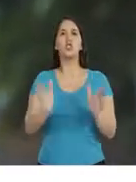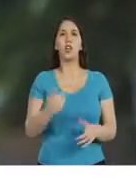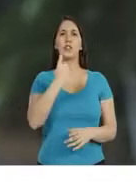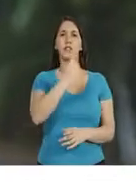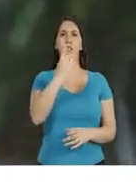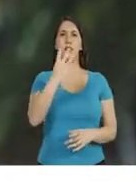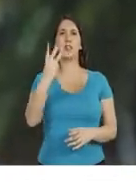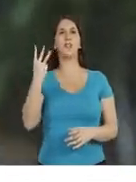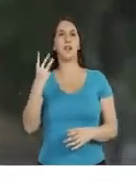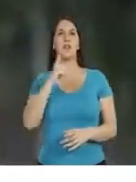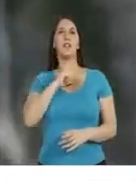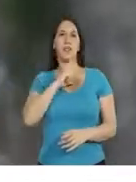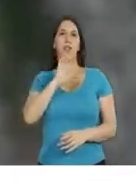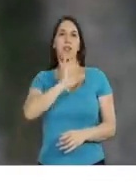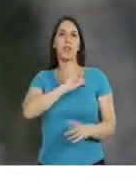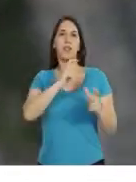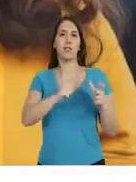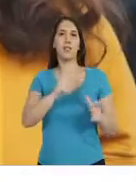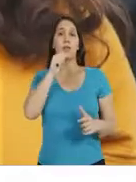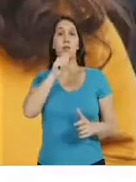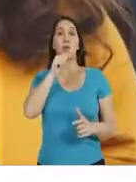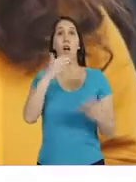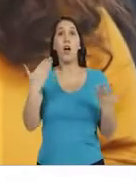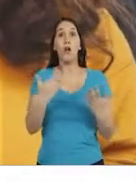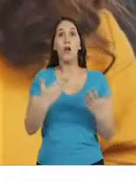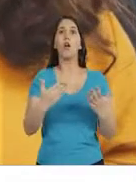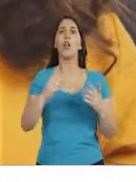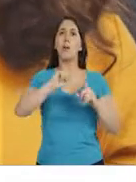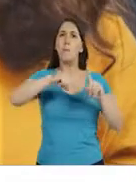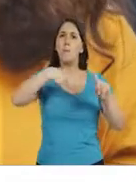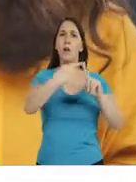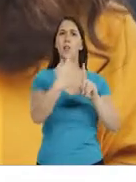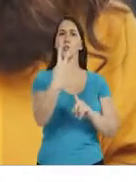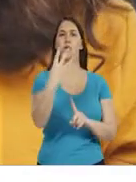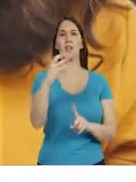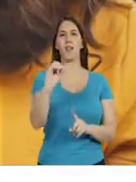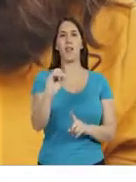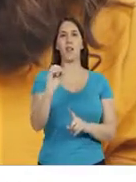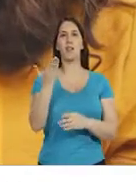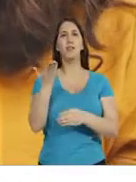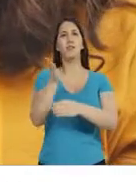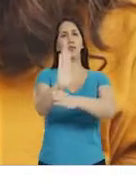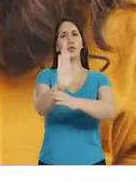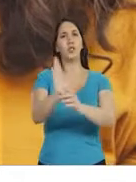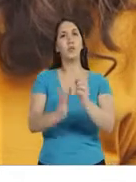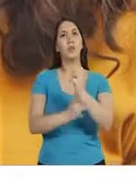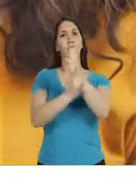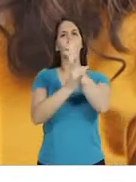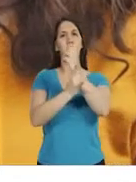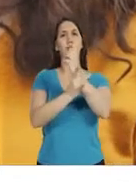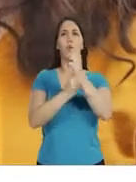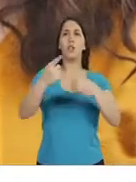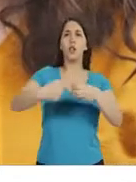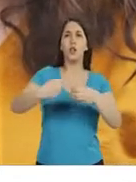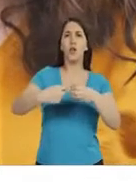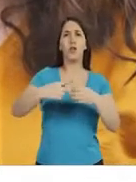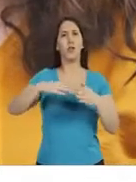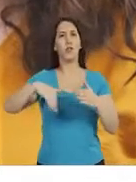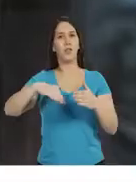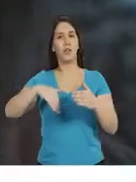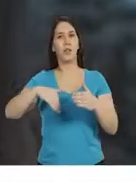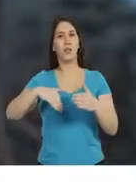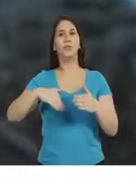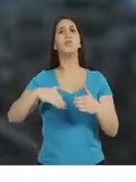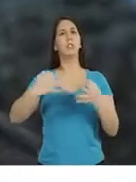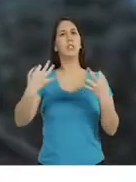133 delegacias da mulher no estado de São Paulo. Vamos ter mais 40, levando mais proteção e segurança para o interior e para o